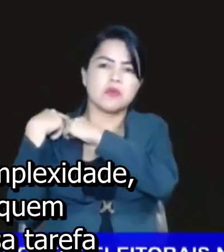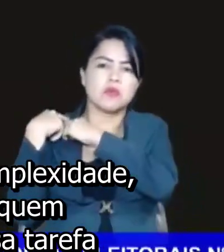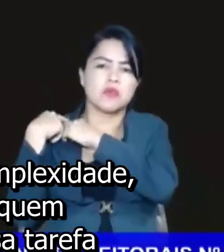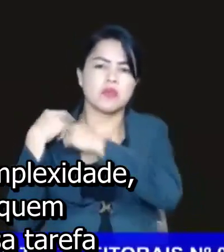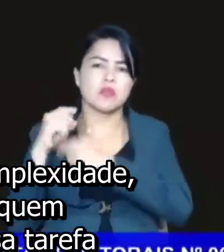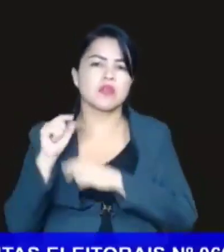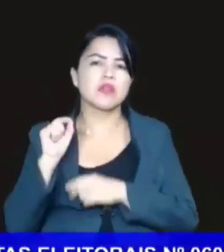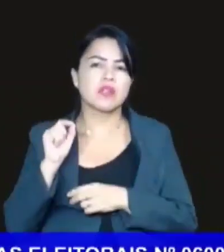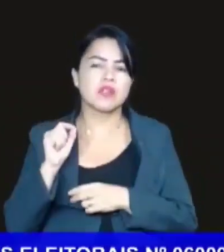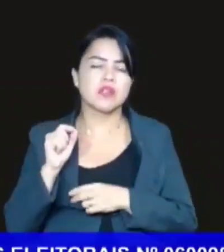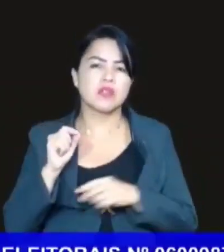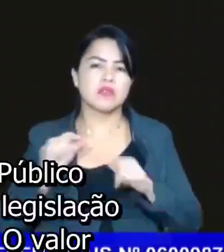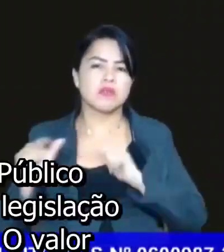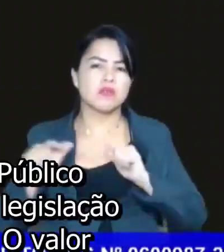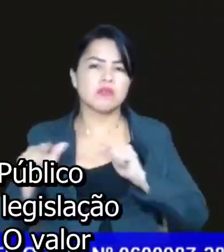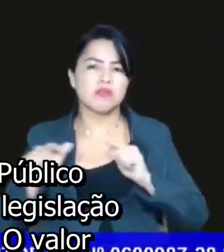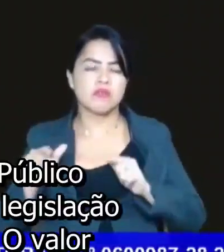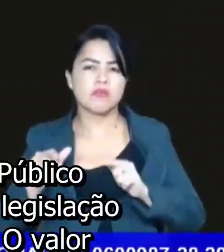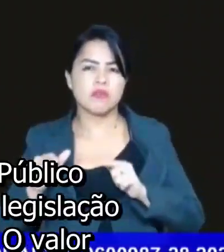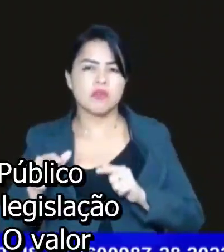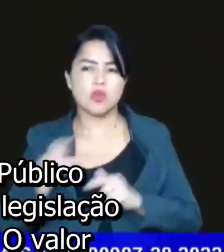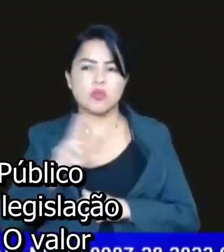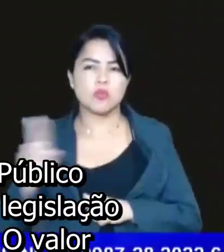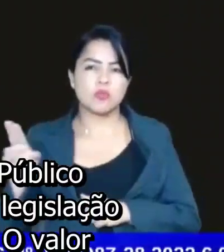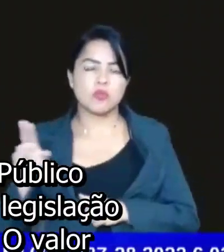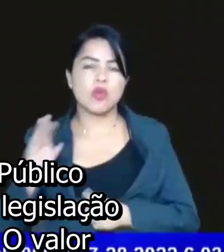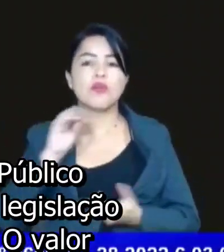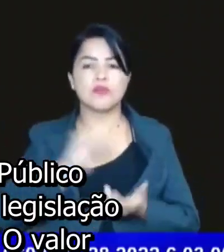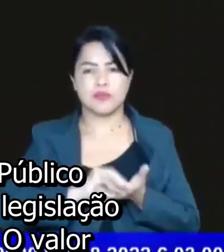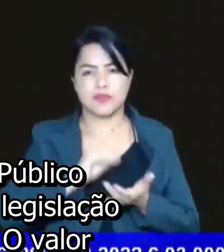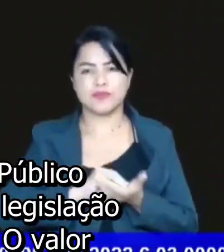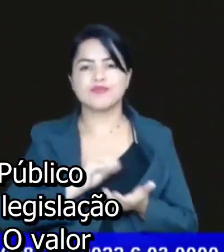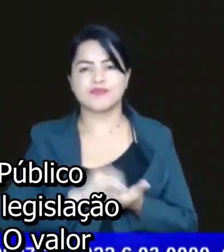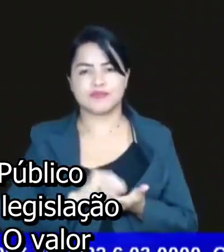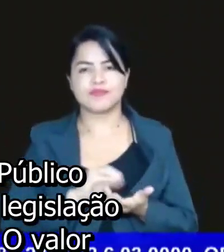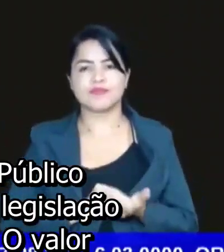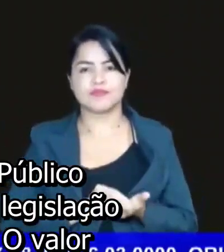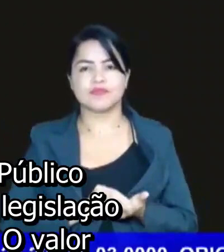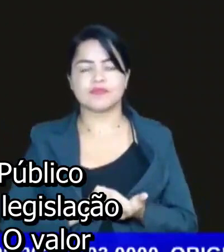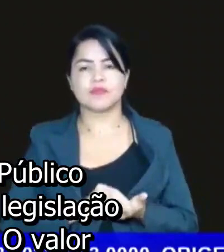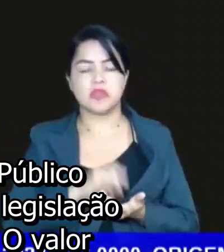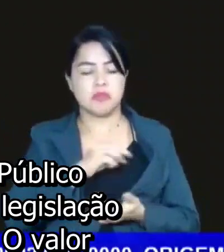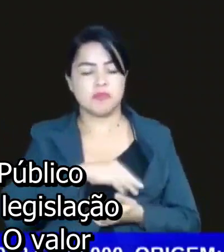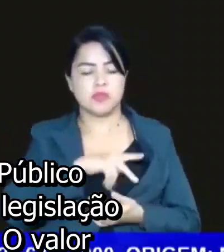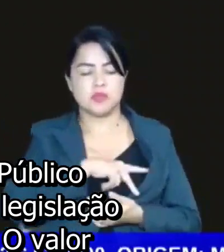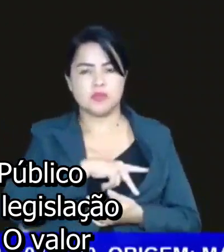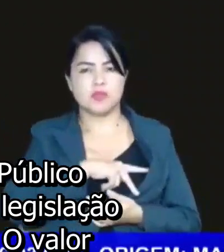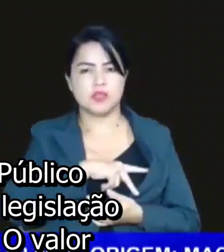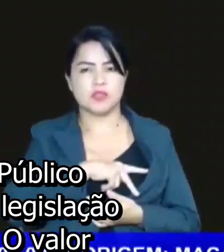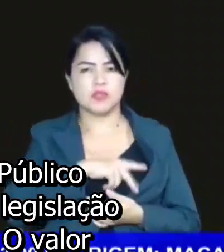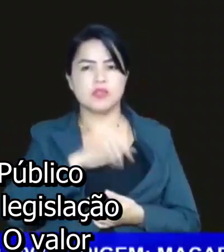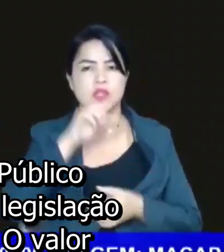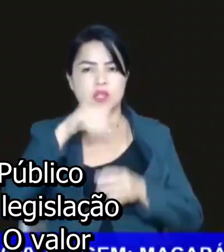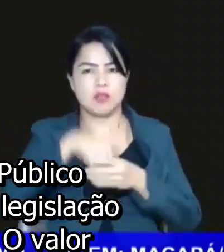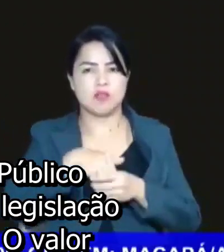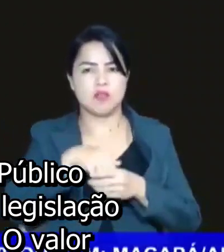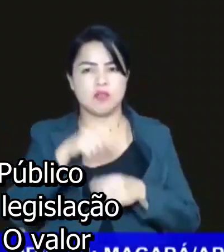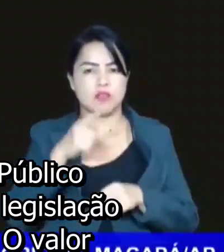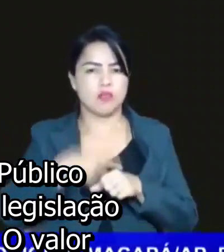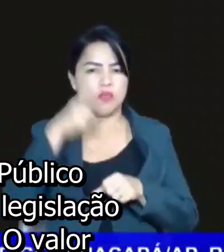execução dessa tarefa, e a falta desses elementos permitia ao Ministério Público Eleitoral identificar